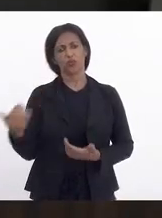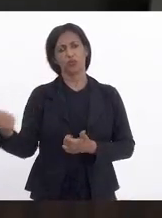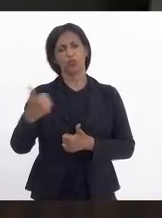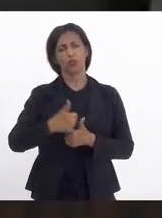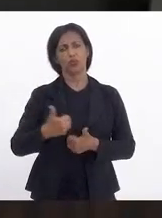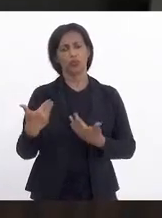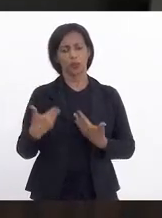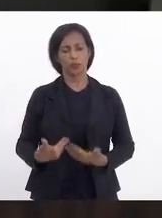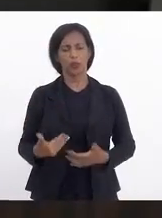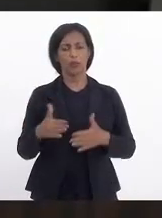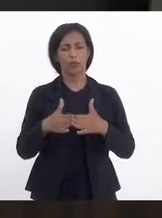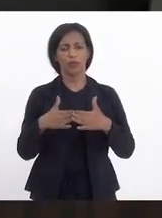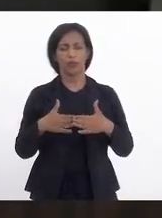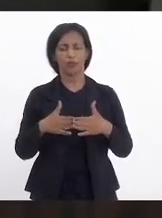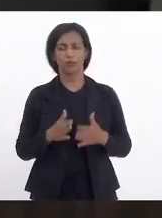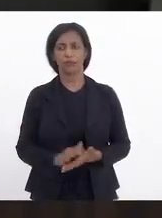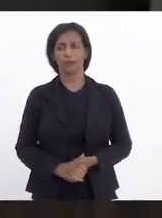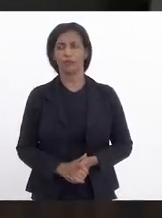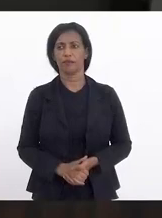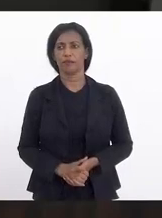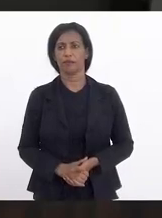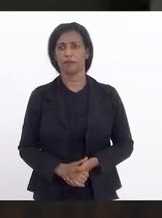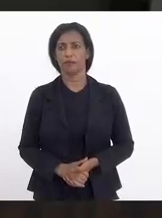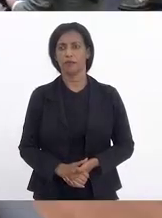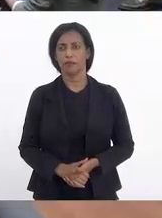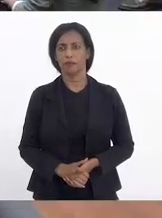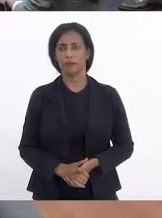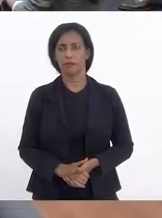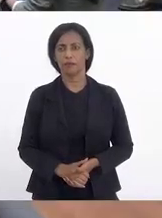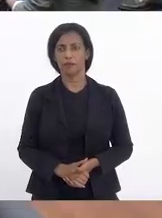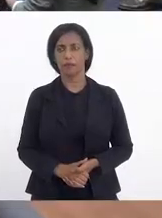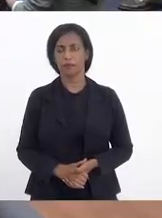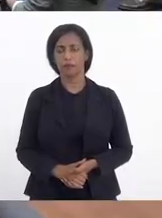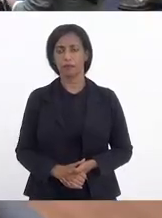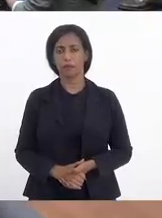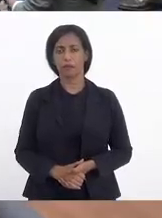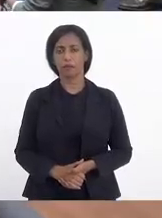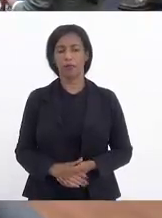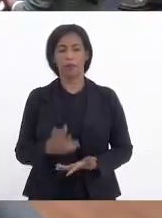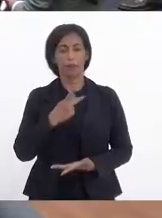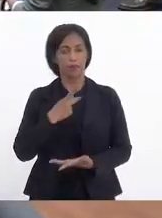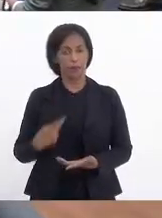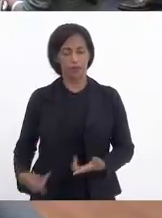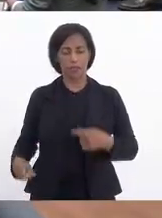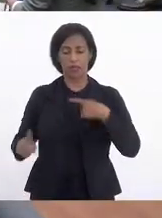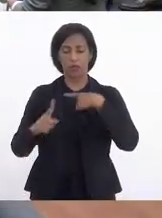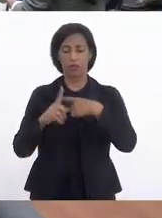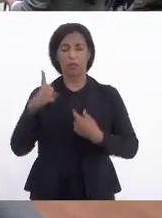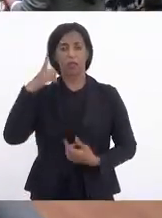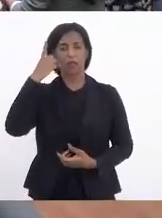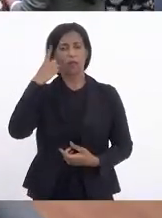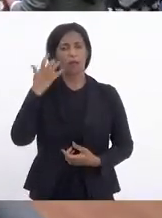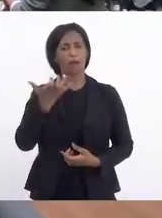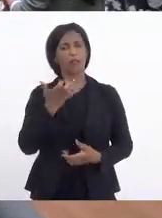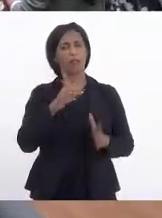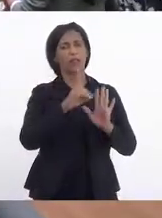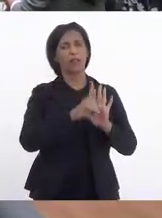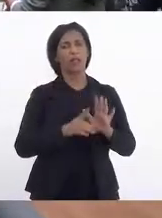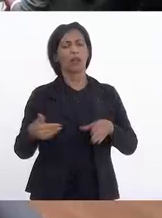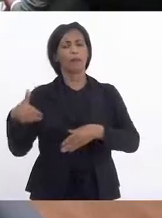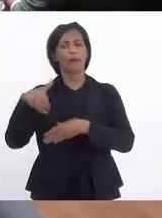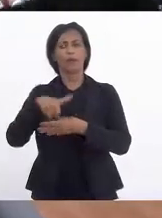favor o presidente demais deputados eu queria declarar meu voto